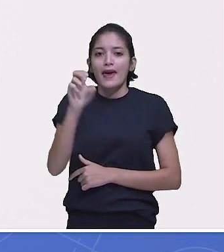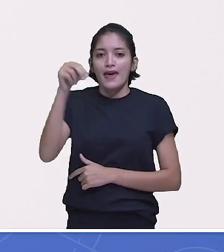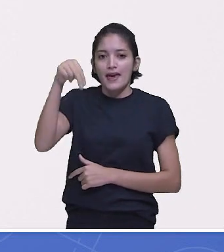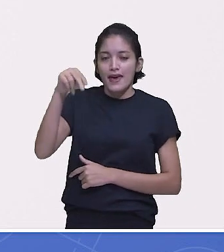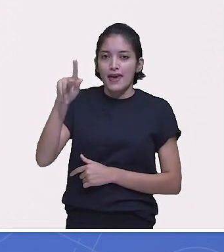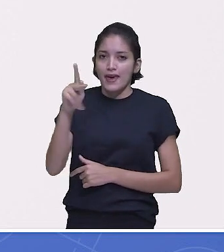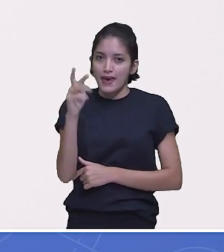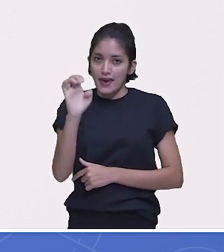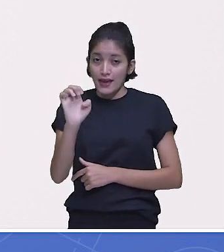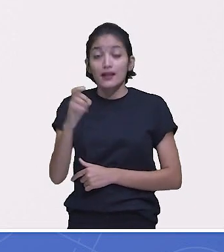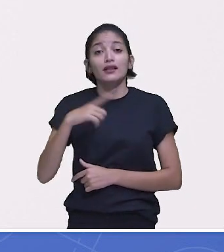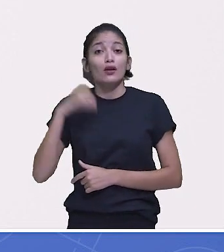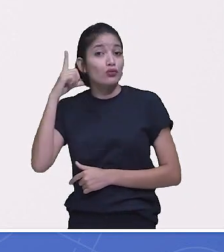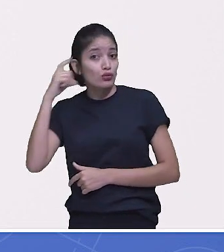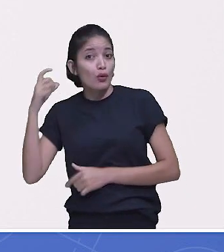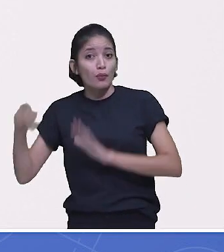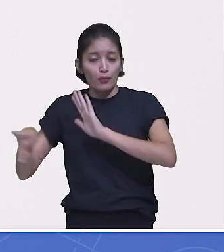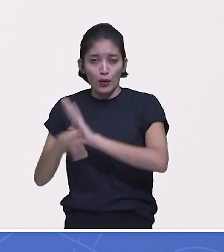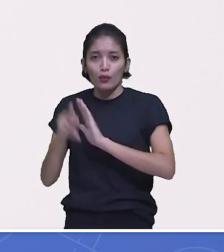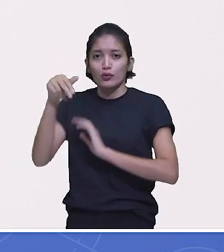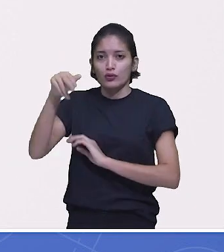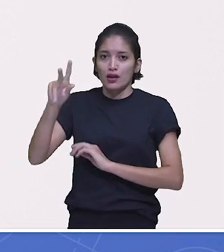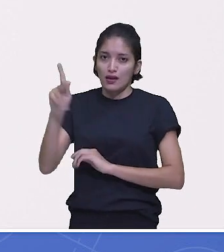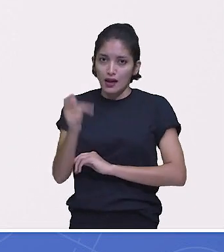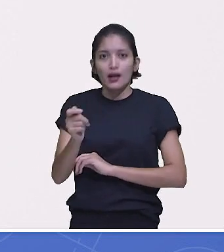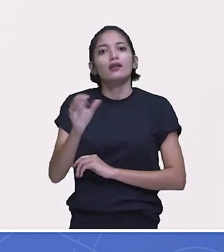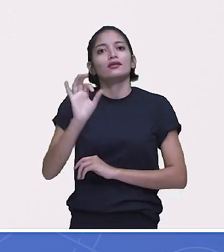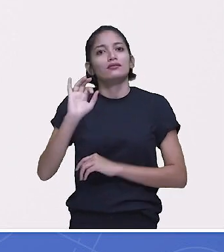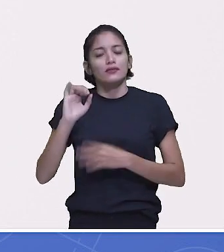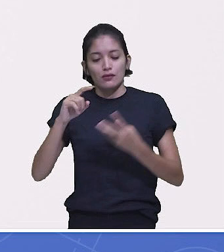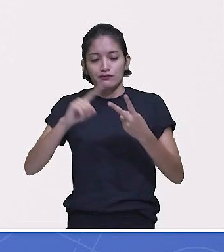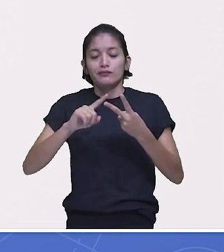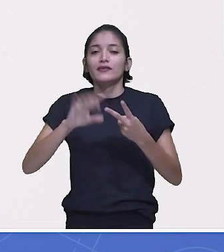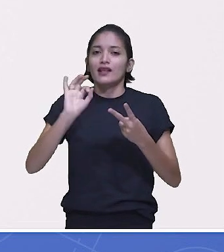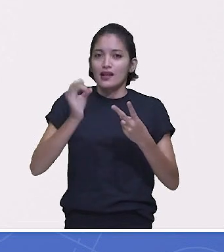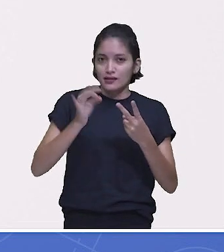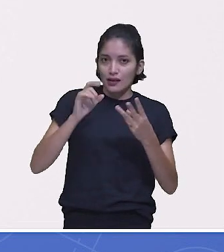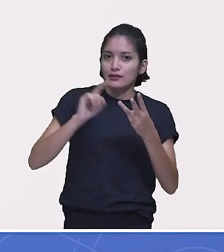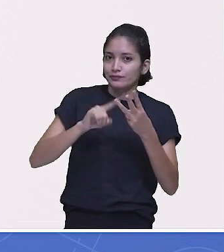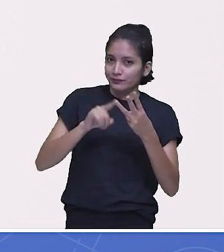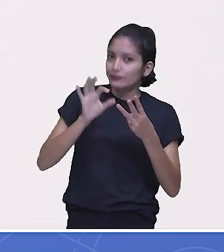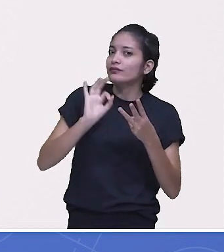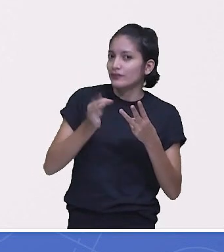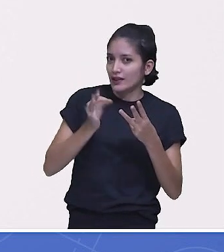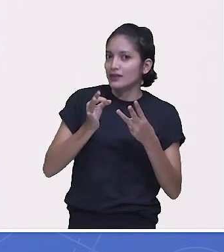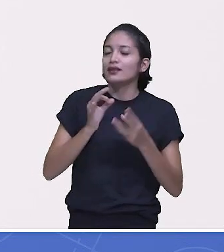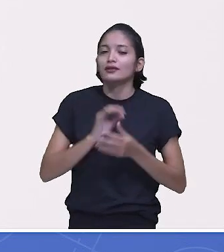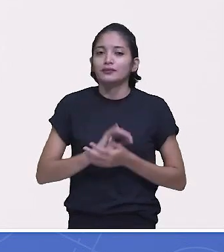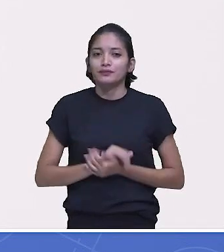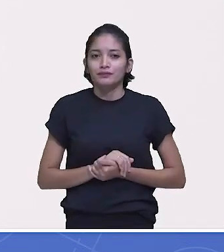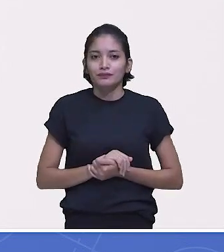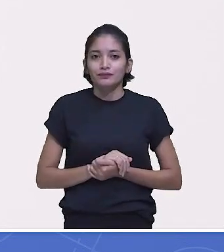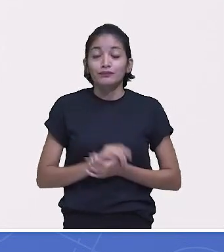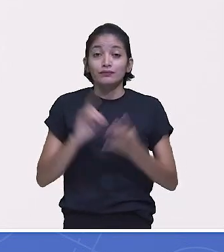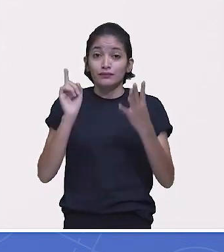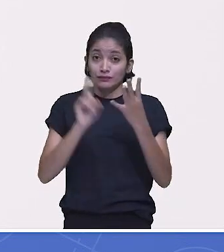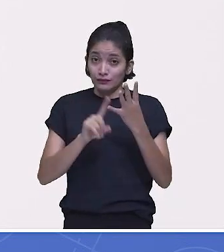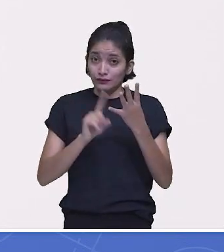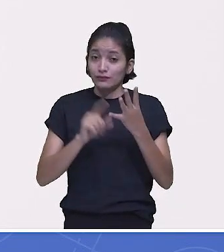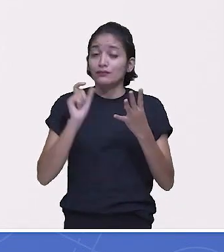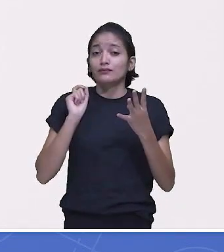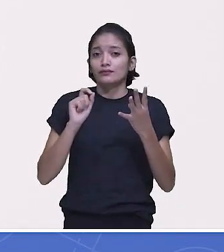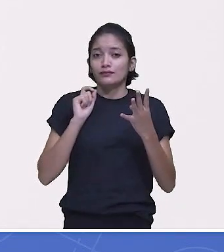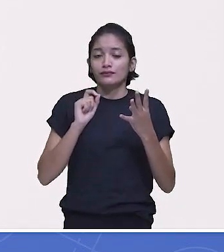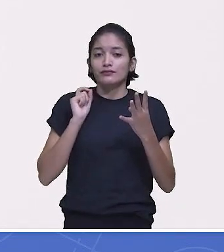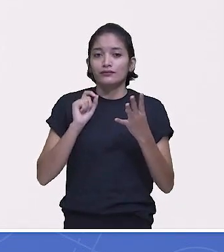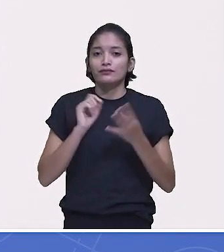o som do NH, ok? Afirmativa correta, claro. Todas as três até agora corretíssimas. E a última